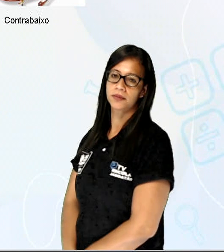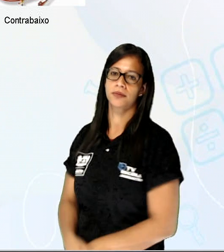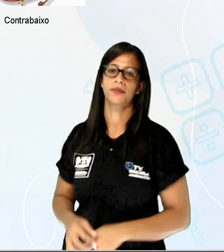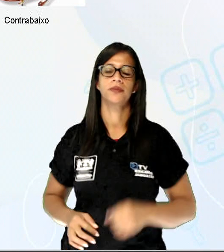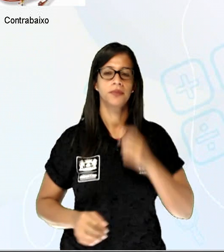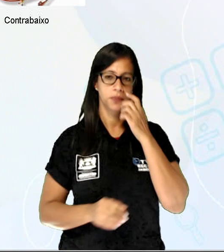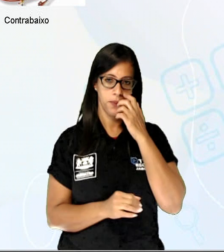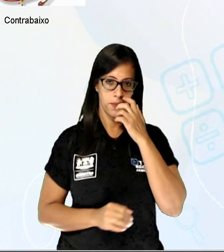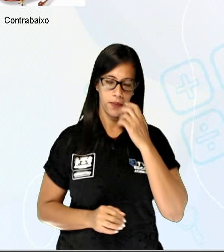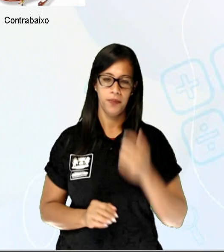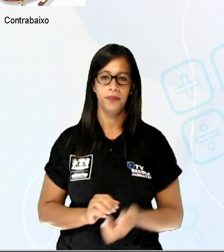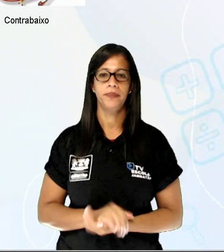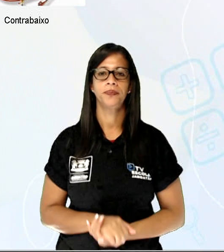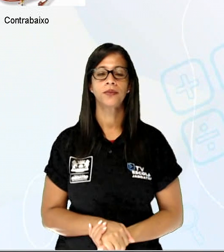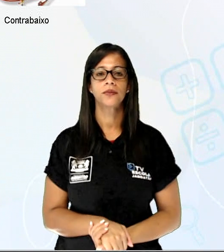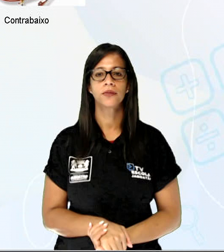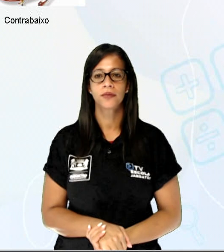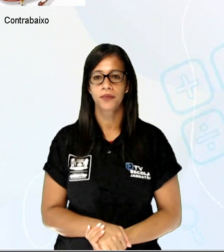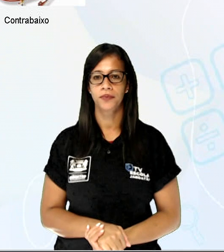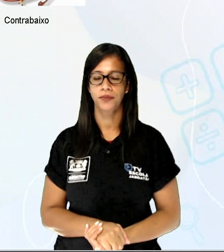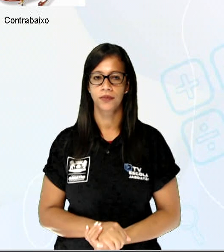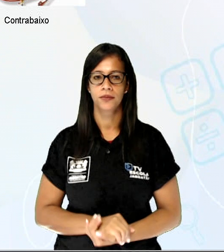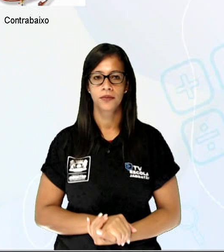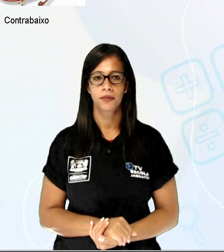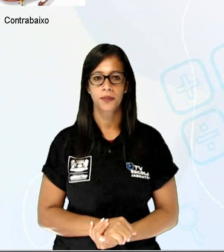De novo. Ah,